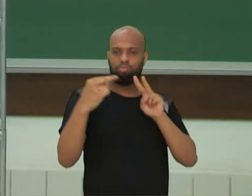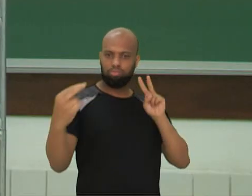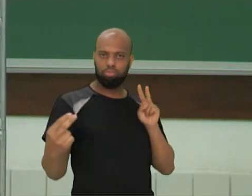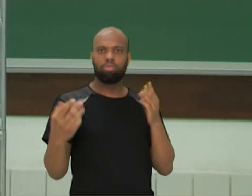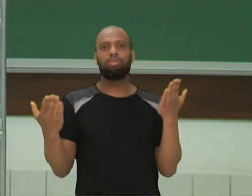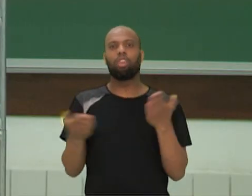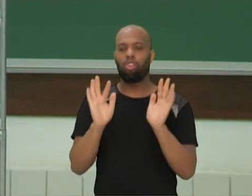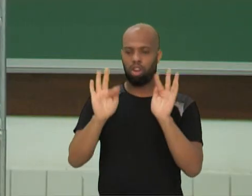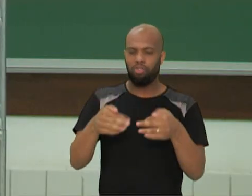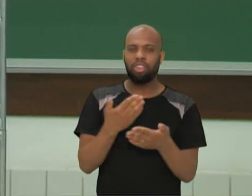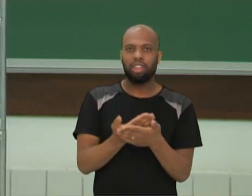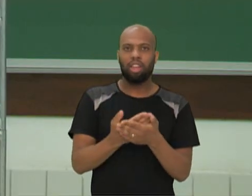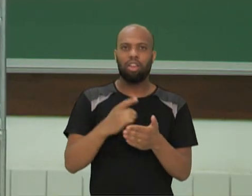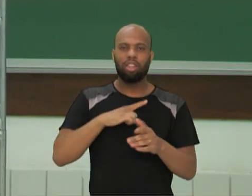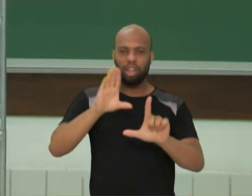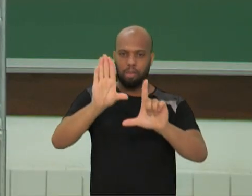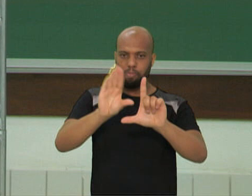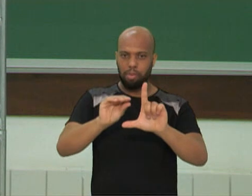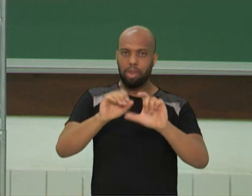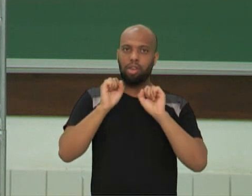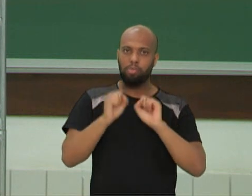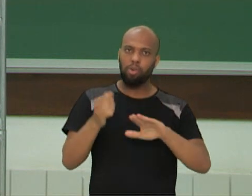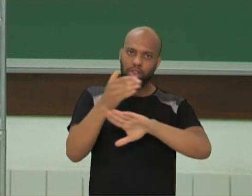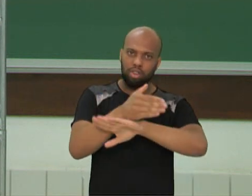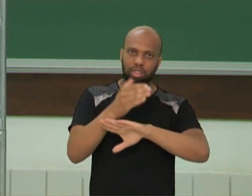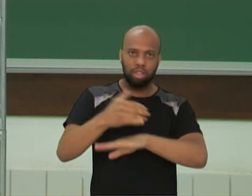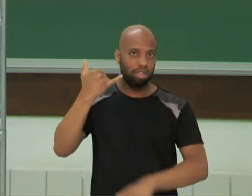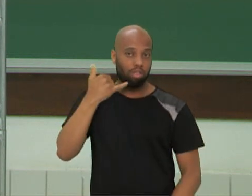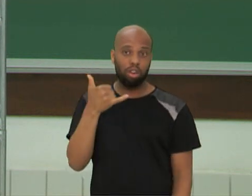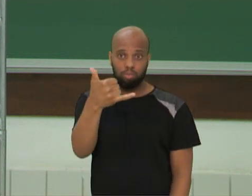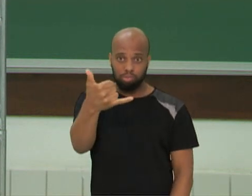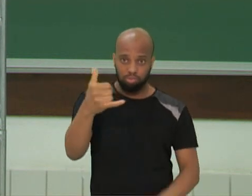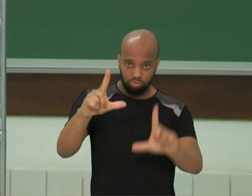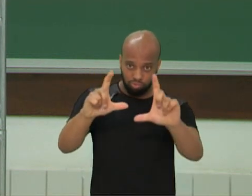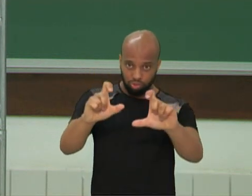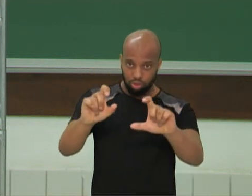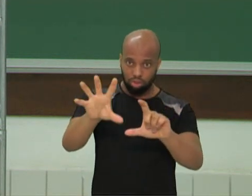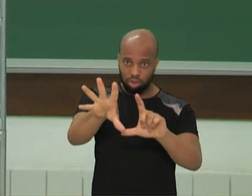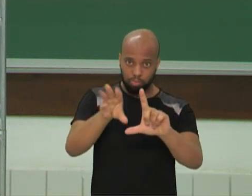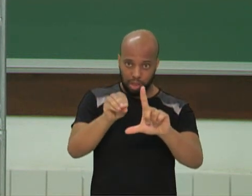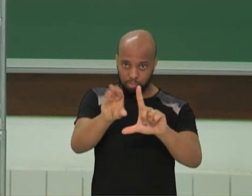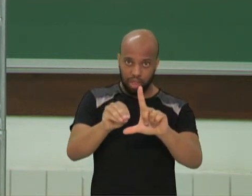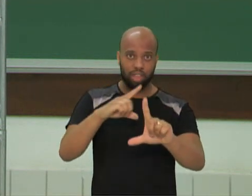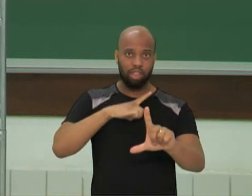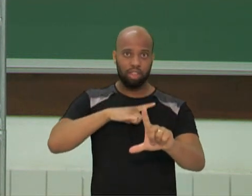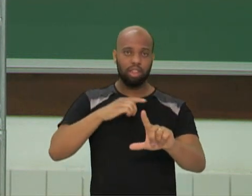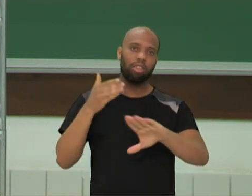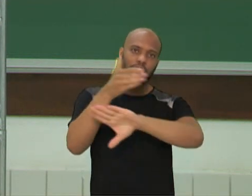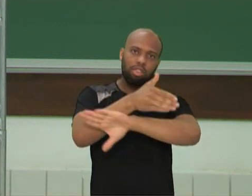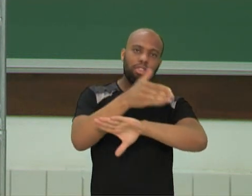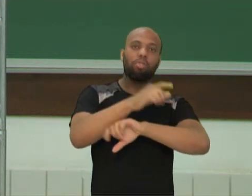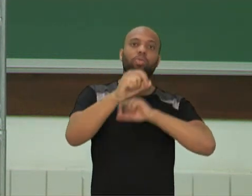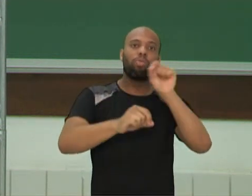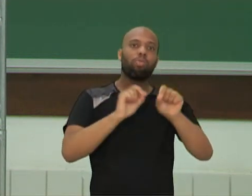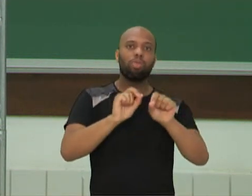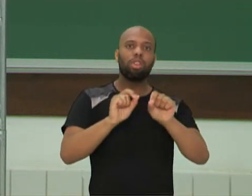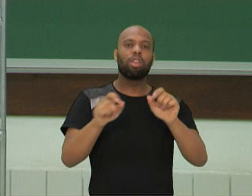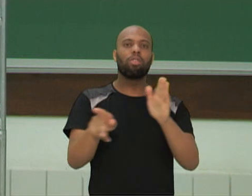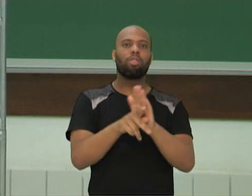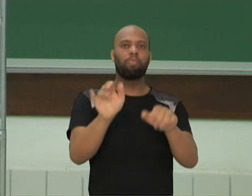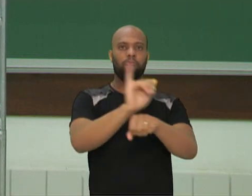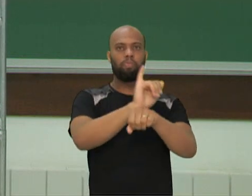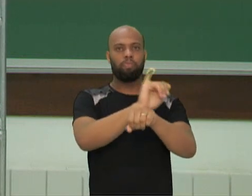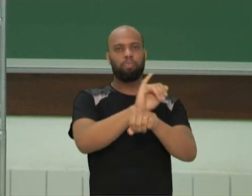aula, vai ficar na tela o QR Code, que você pode apontar o seu celular, que ao capturar esse QR Code, você será encaminhado para o canal